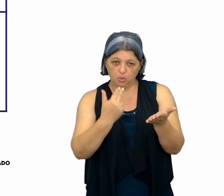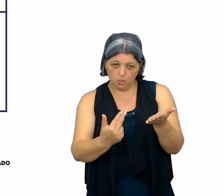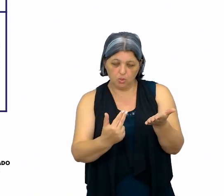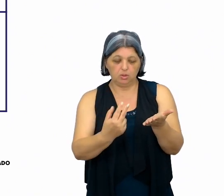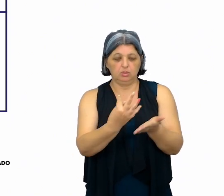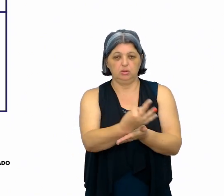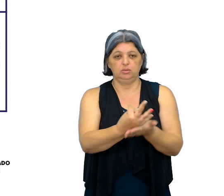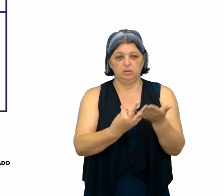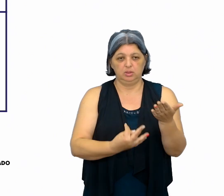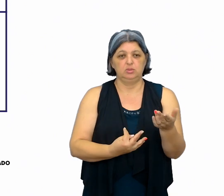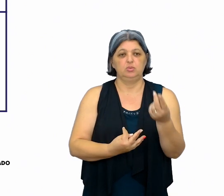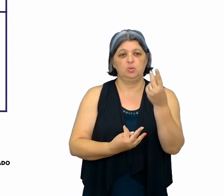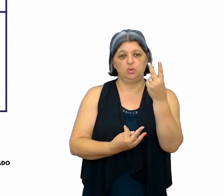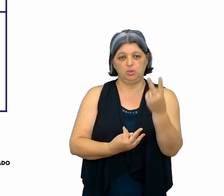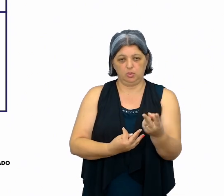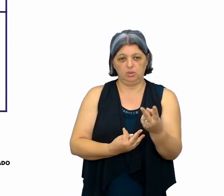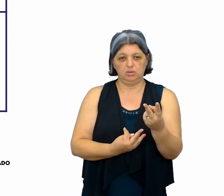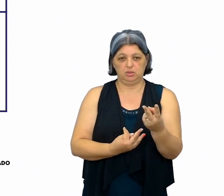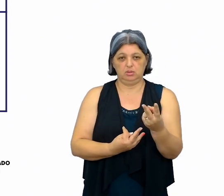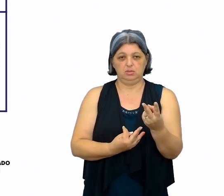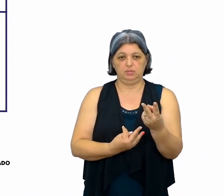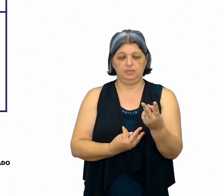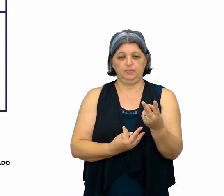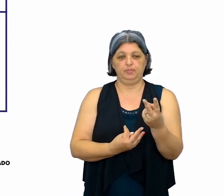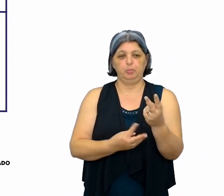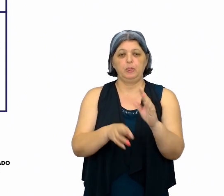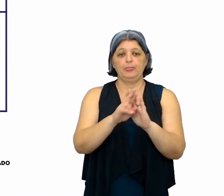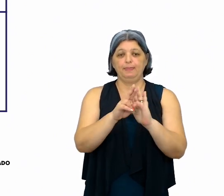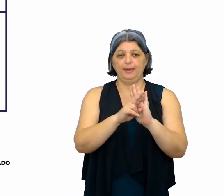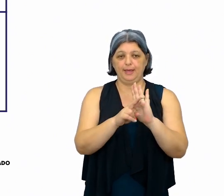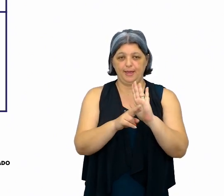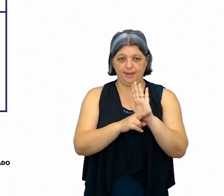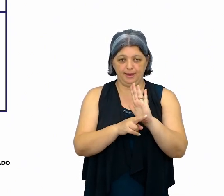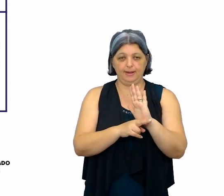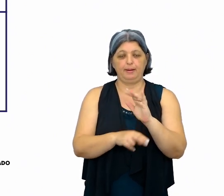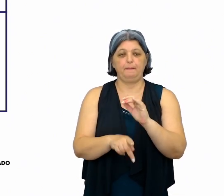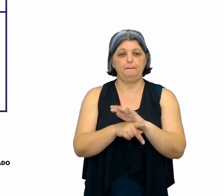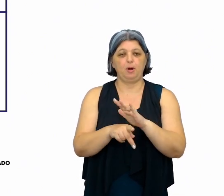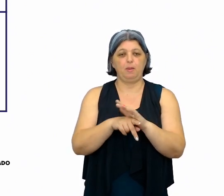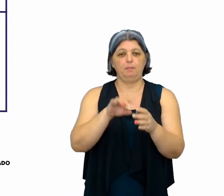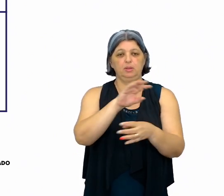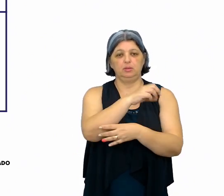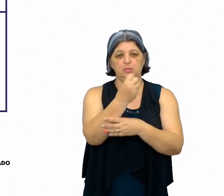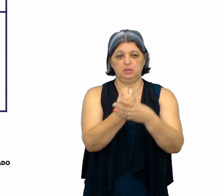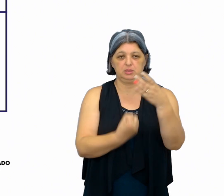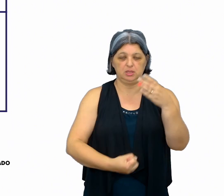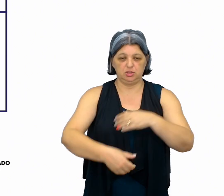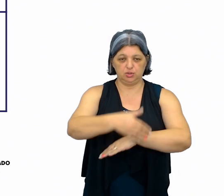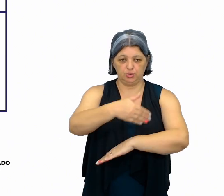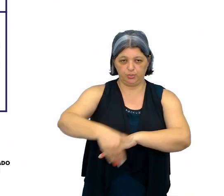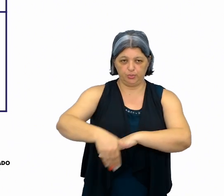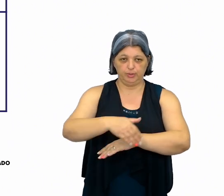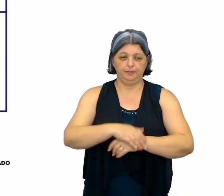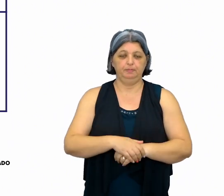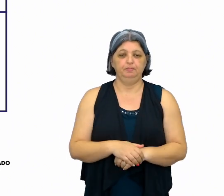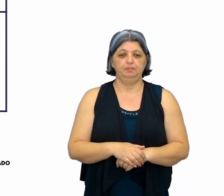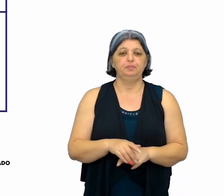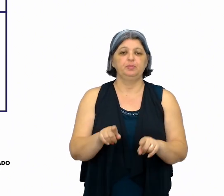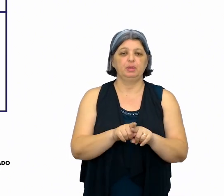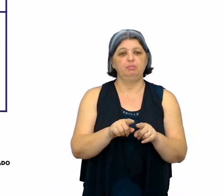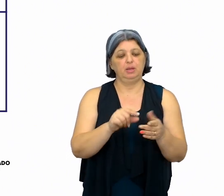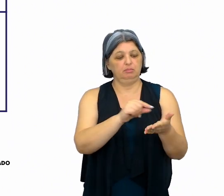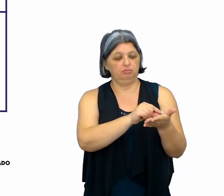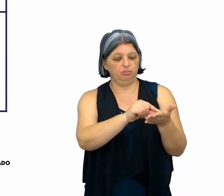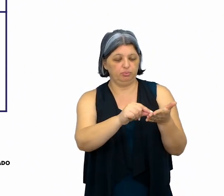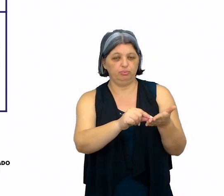textos 2 sobre as regras do basquete de rua e de quadra. Por exemplo, grifar de